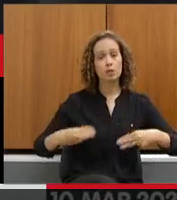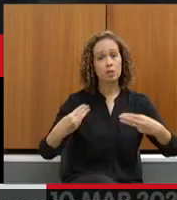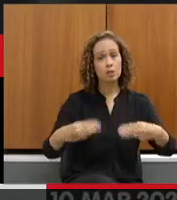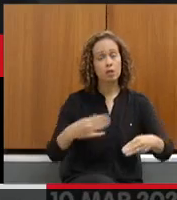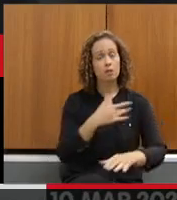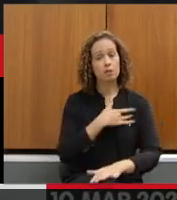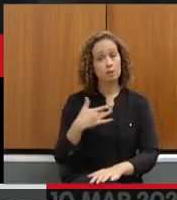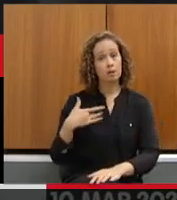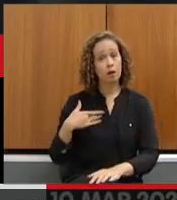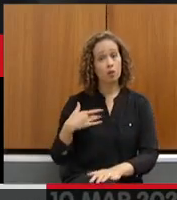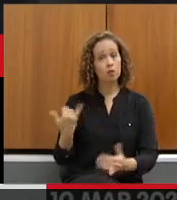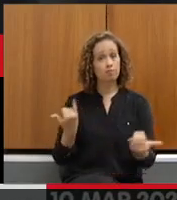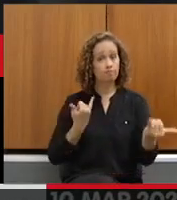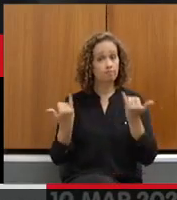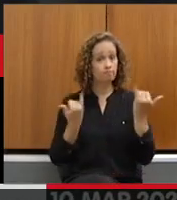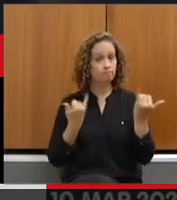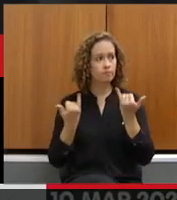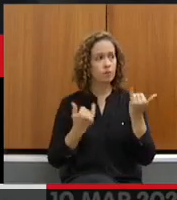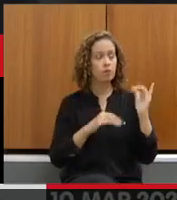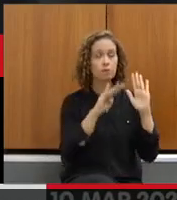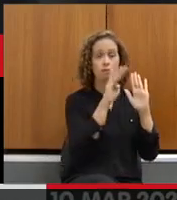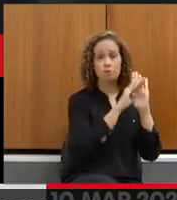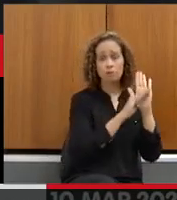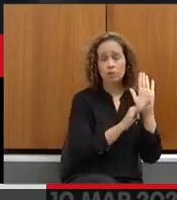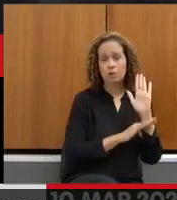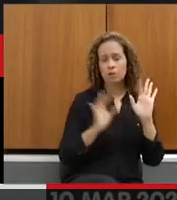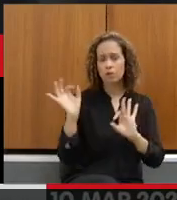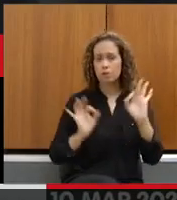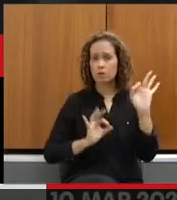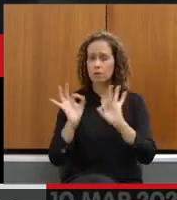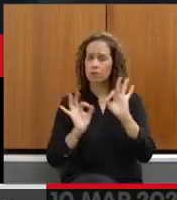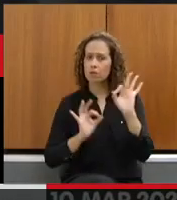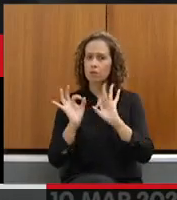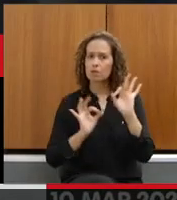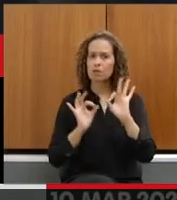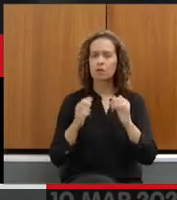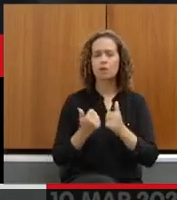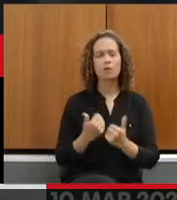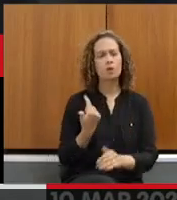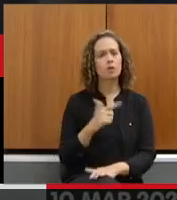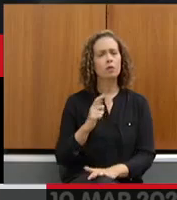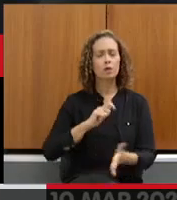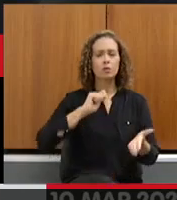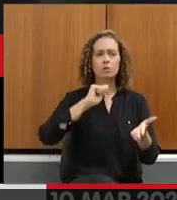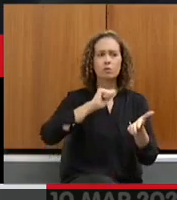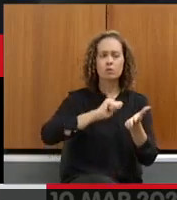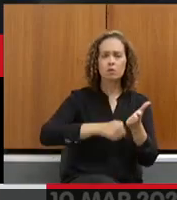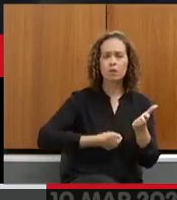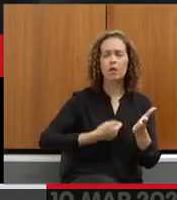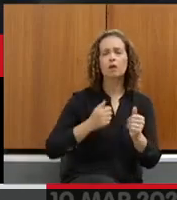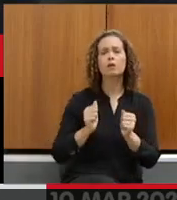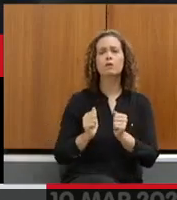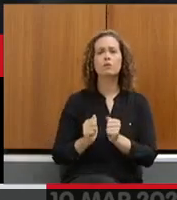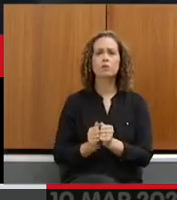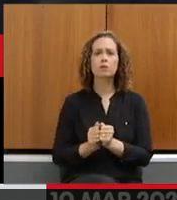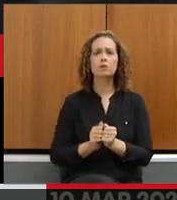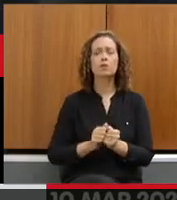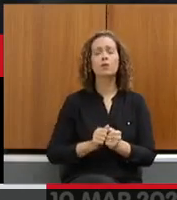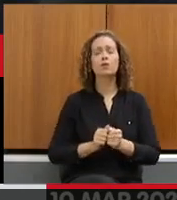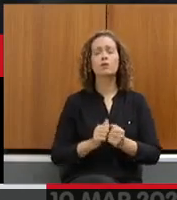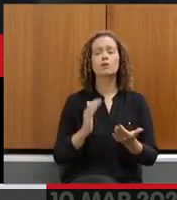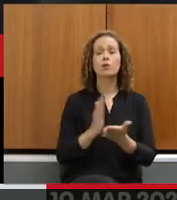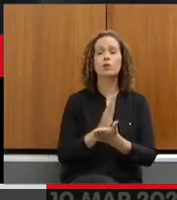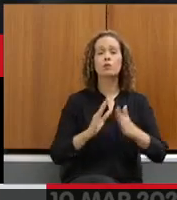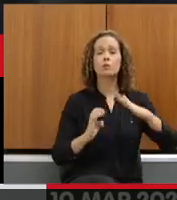saúde nos passou essa programação ela não conta ainda os contratos da fazer e da Jansen que